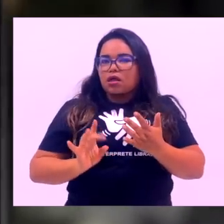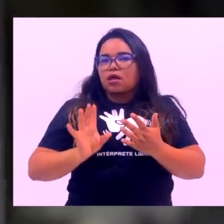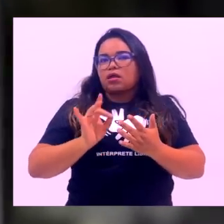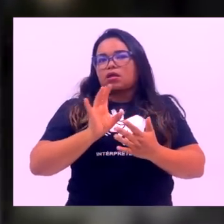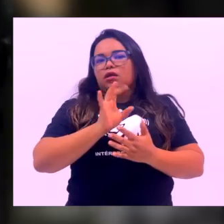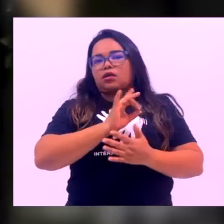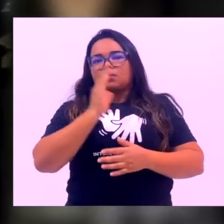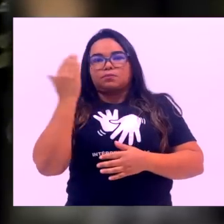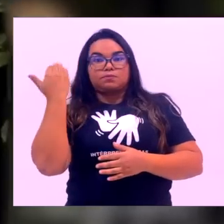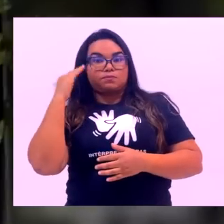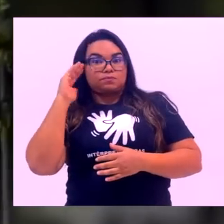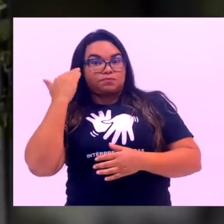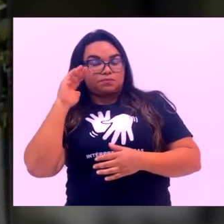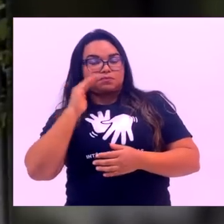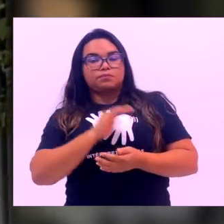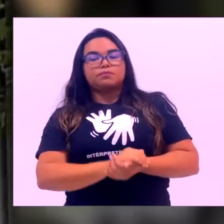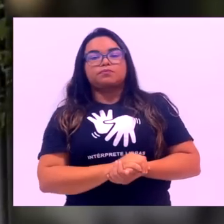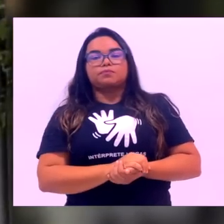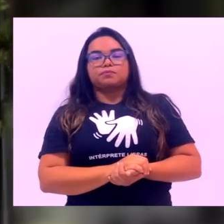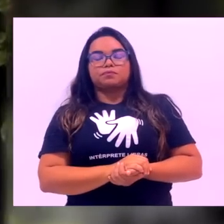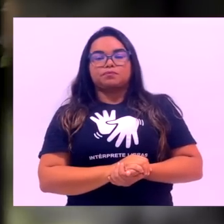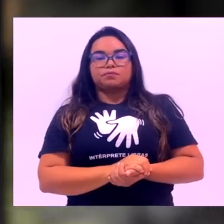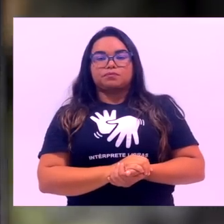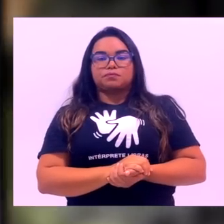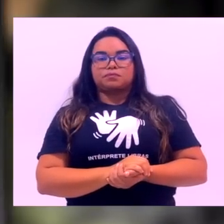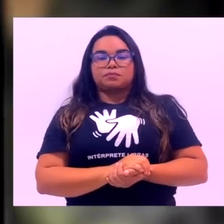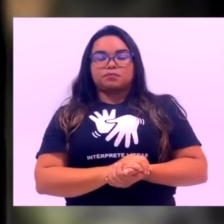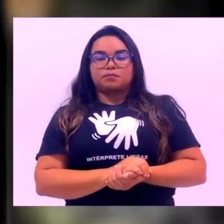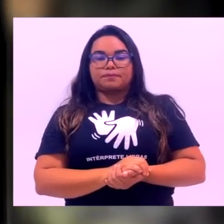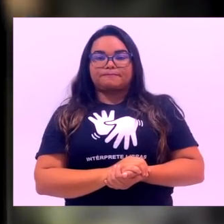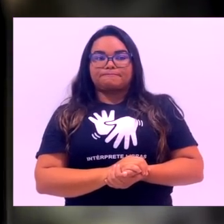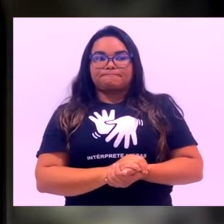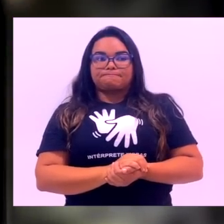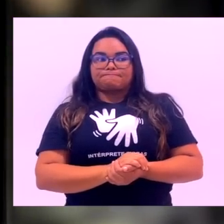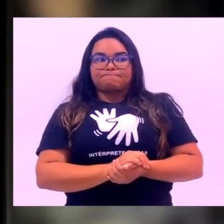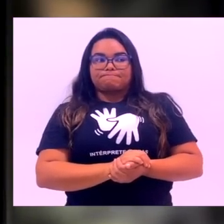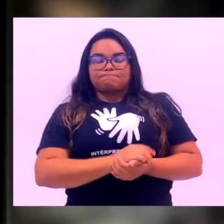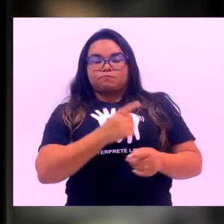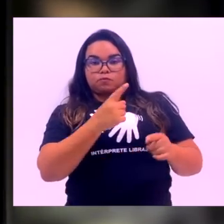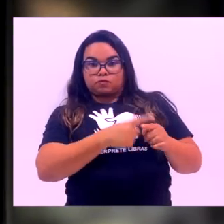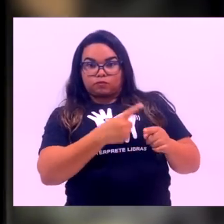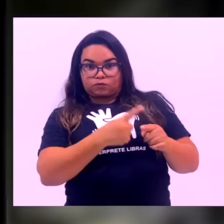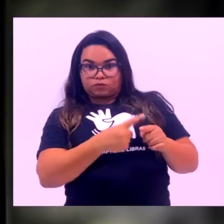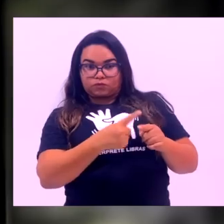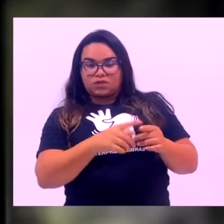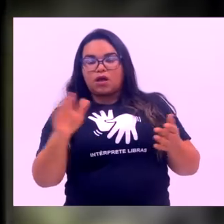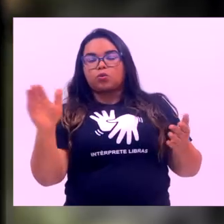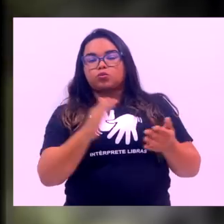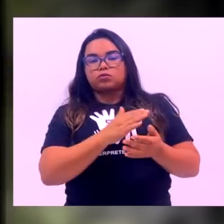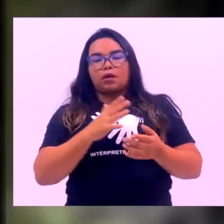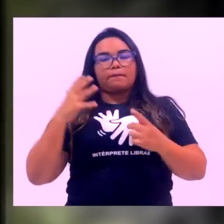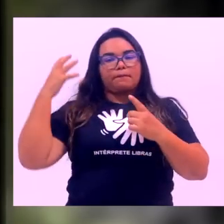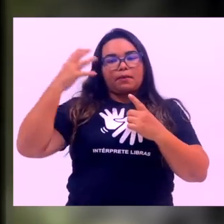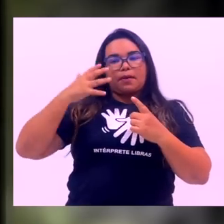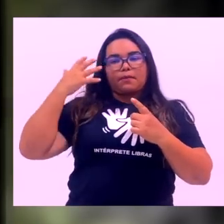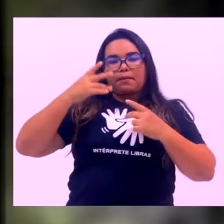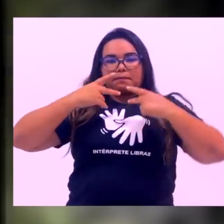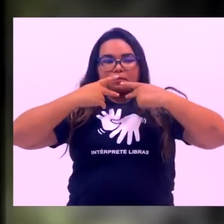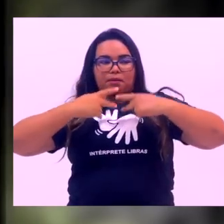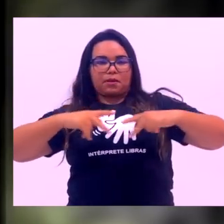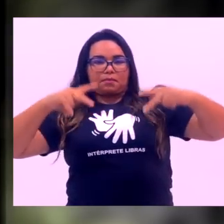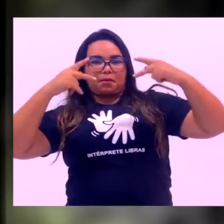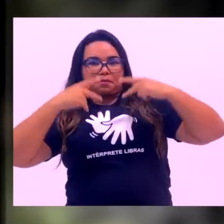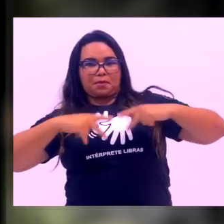Nós precisamos entender as suas nuances mais sutis, para que não sejamos enganados quando um pregador